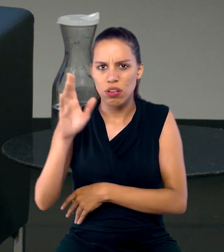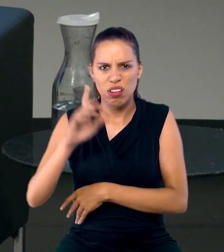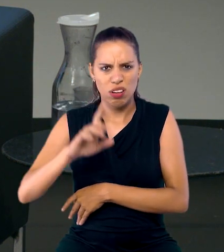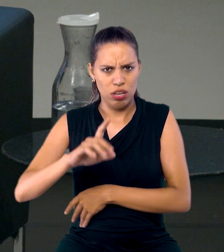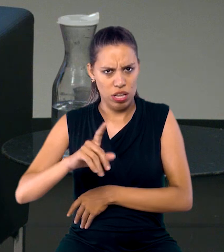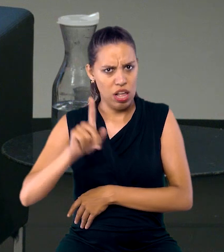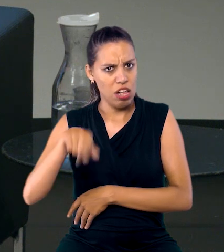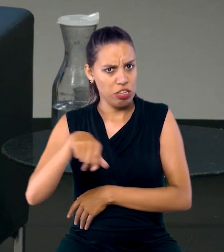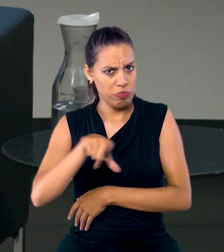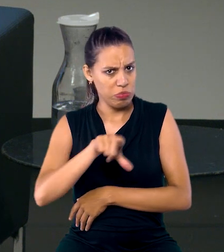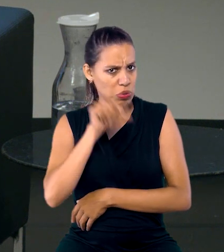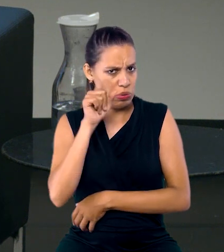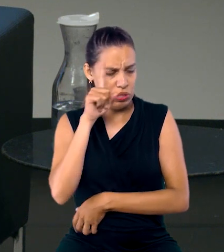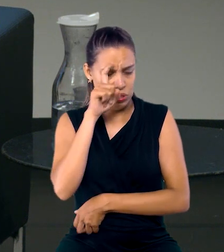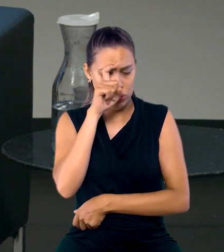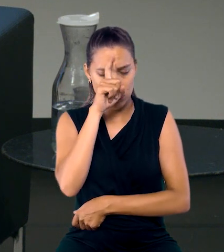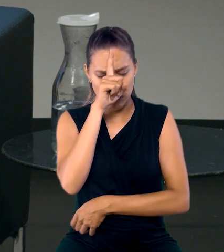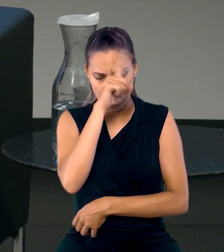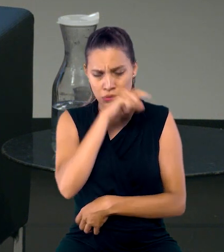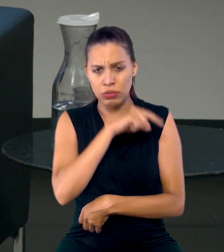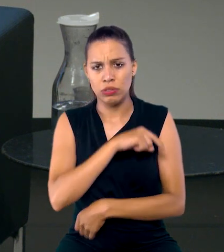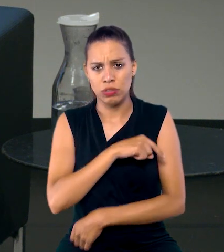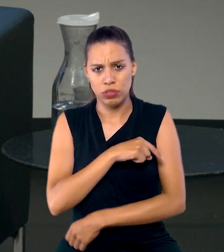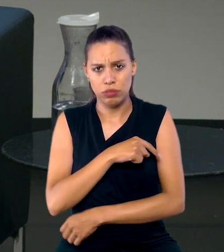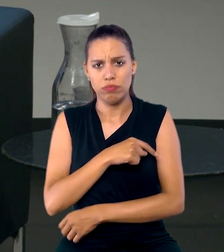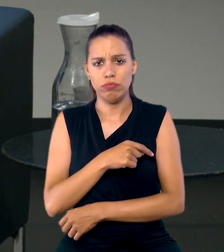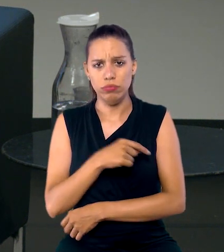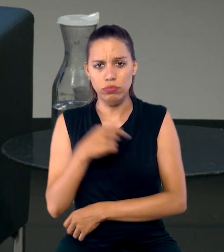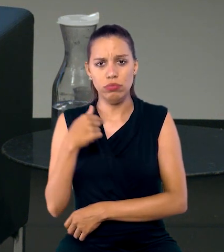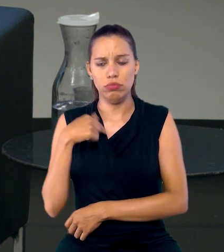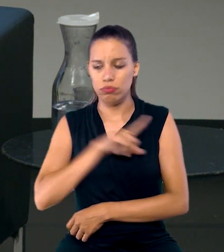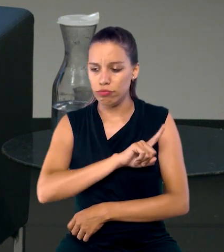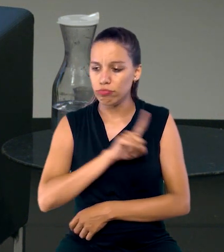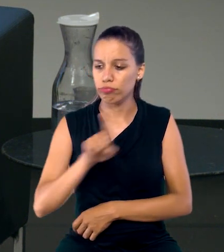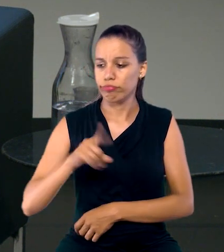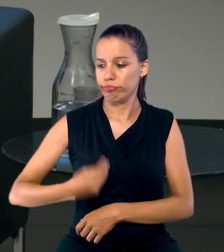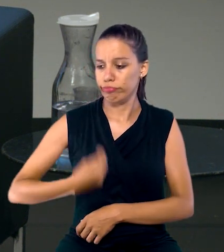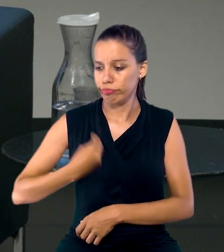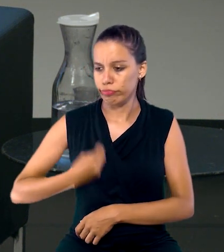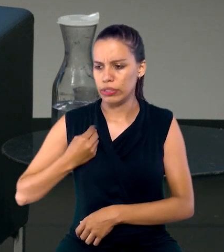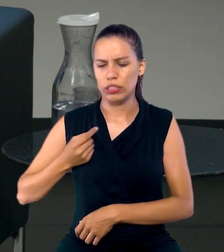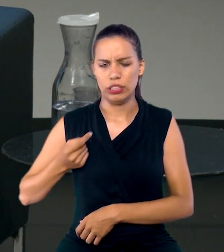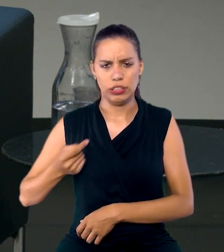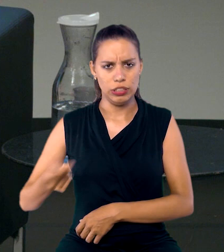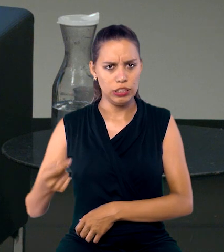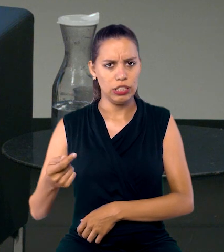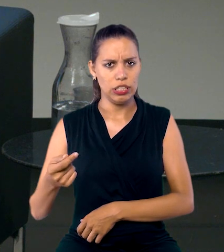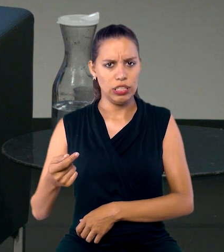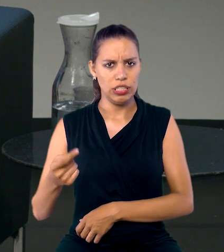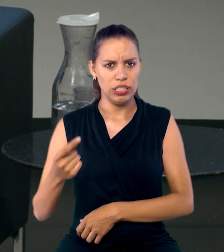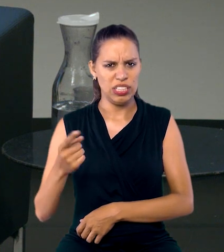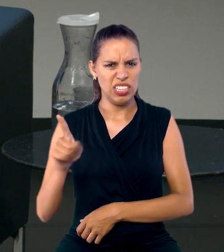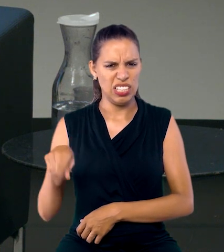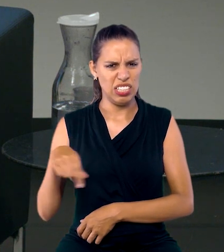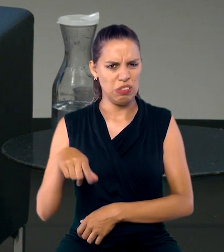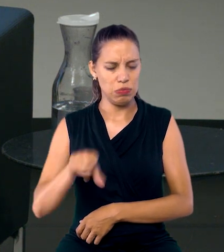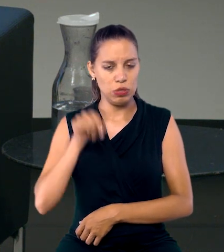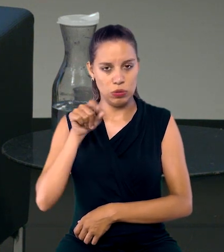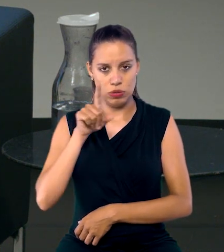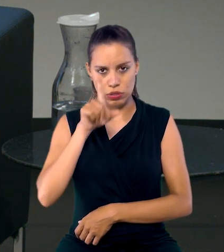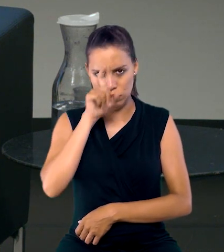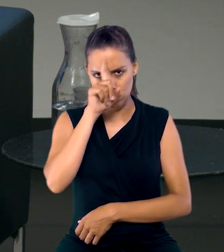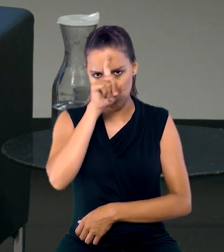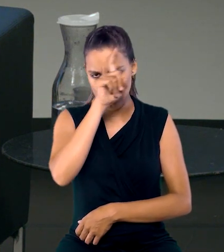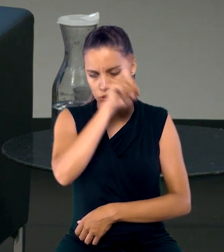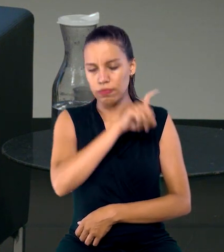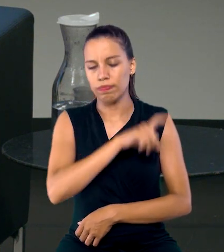É uma escolha difícil, é uma escolha que tem que ser refeita todos os dias, é uma escolha dura e é